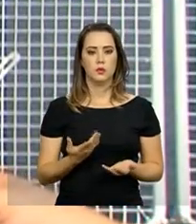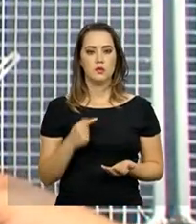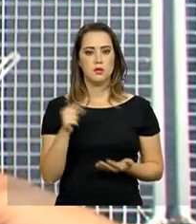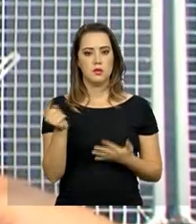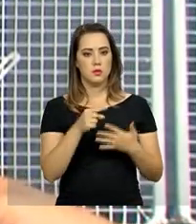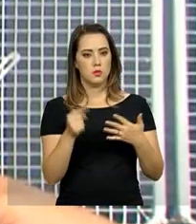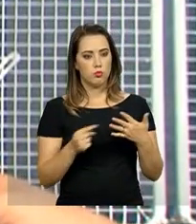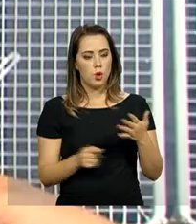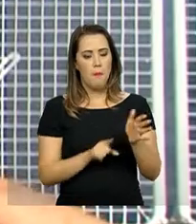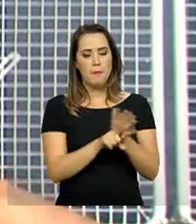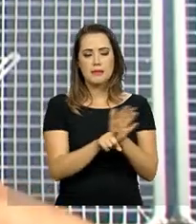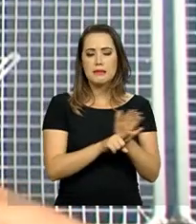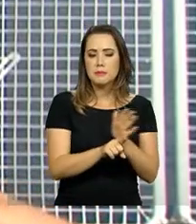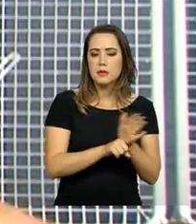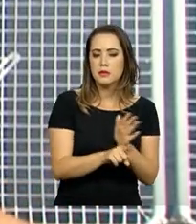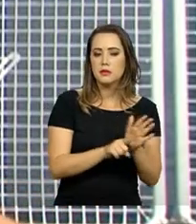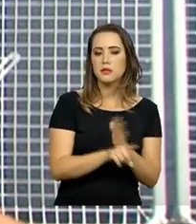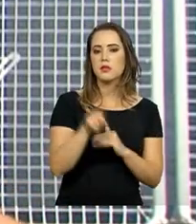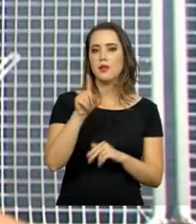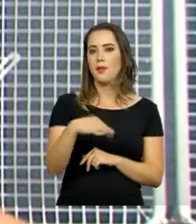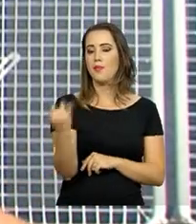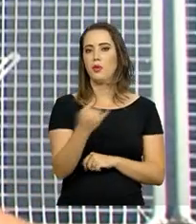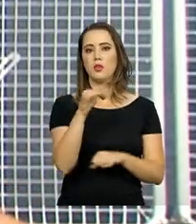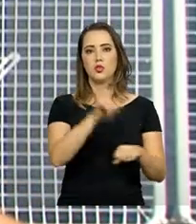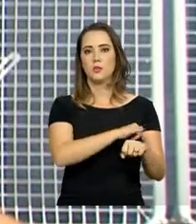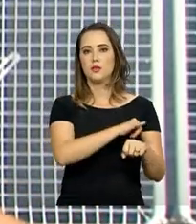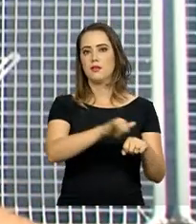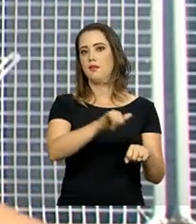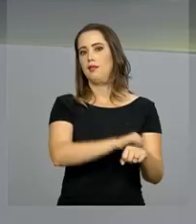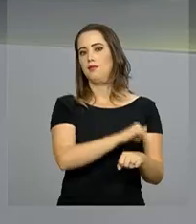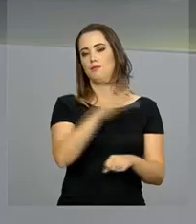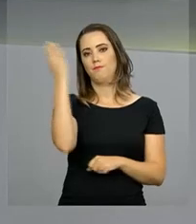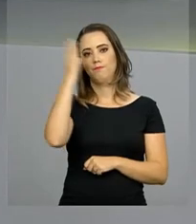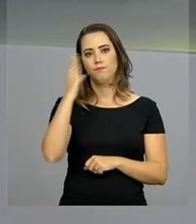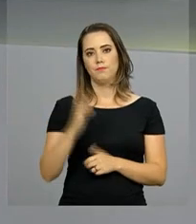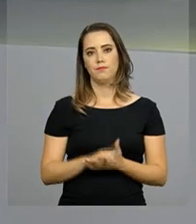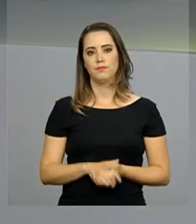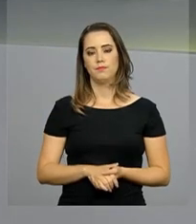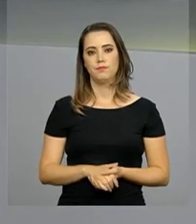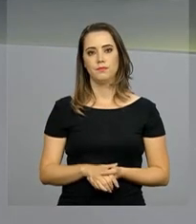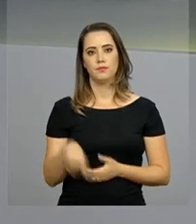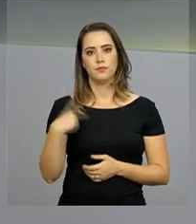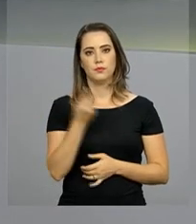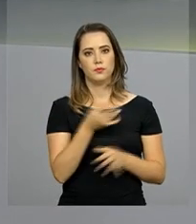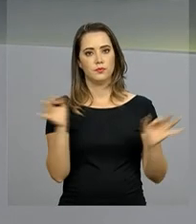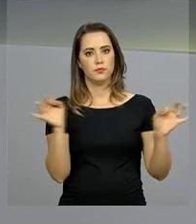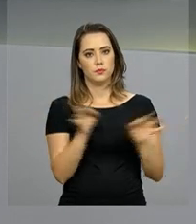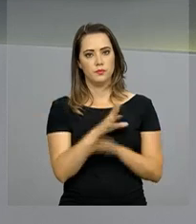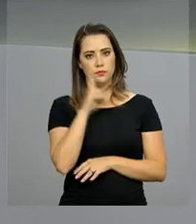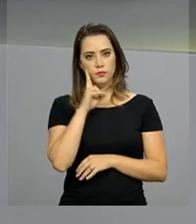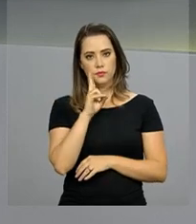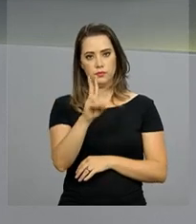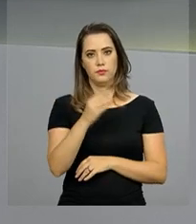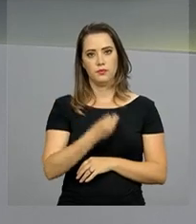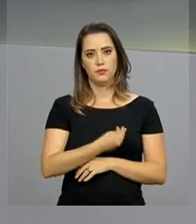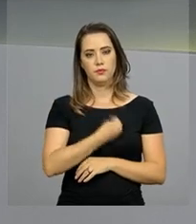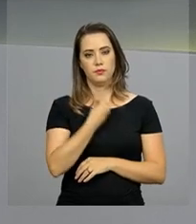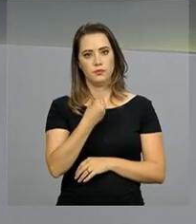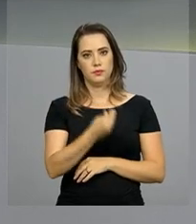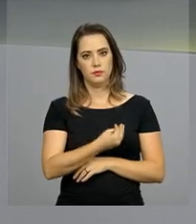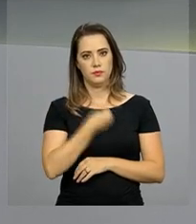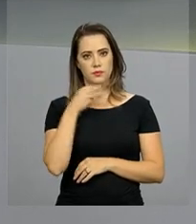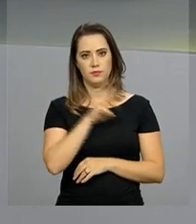nessas pesquisas que é de interesse estratégico para o Brasil. Nós ficamos por aqui. Você acompanha a